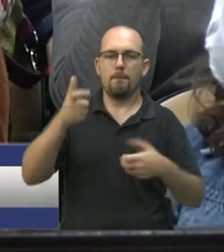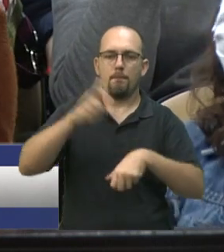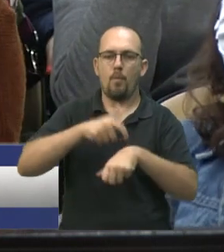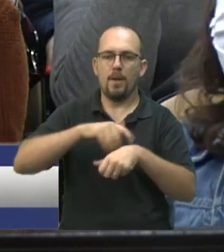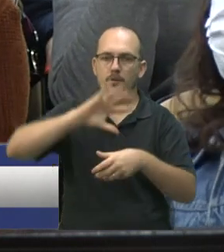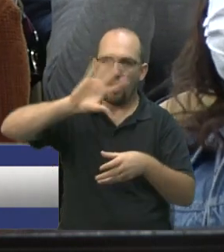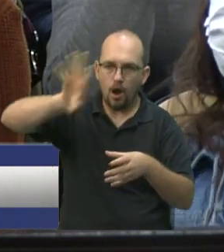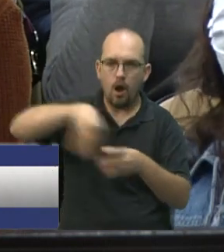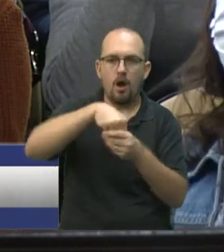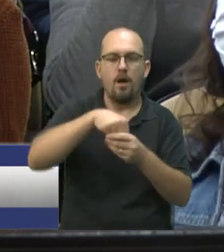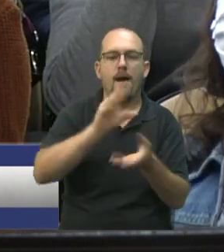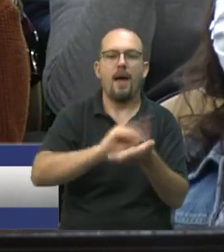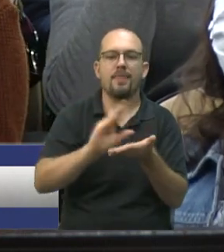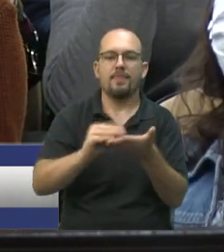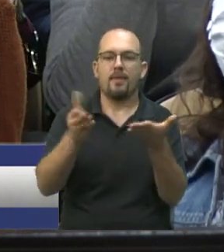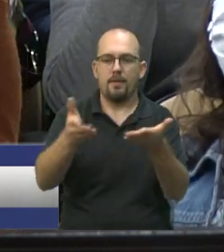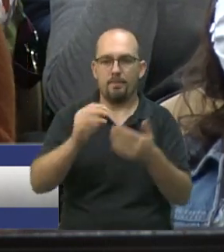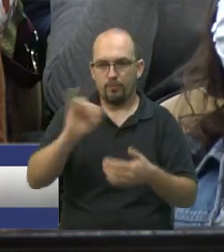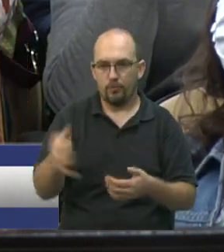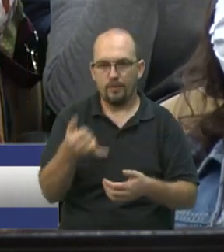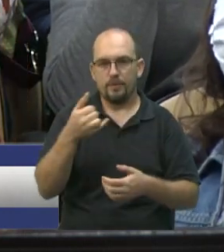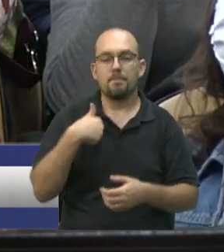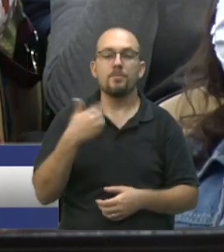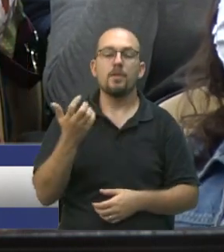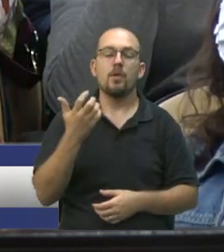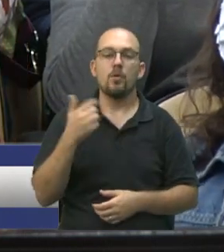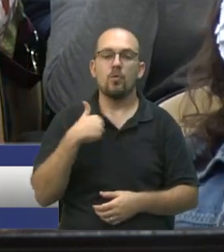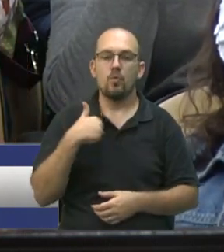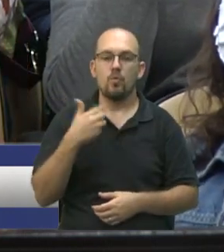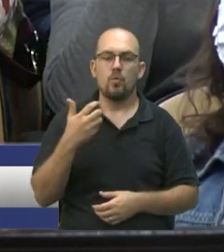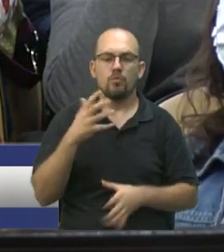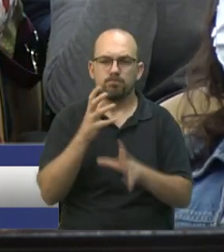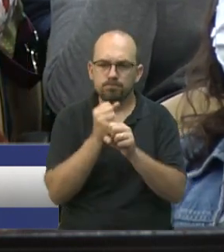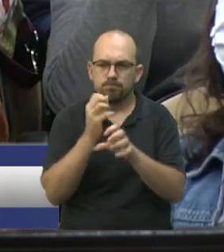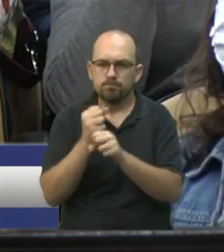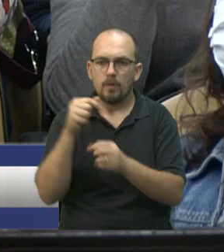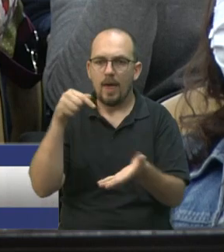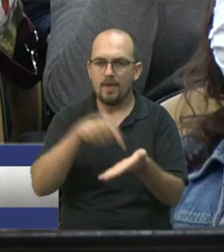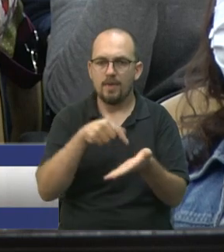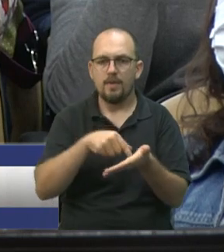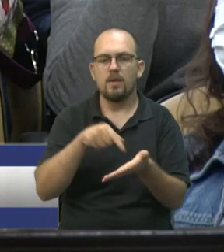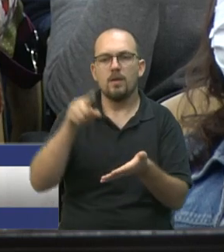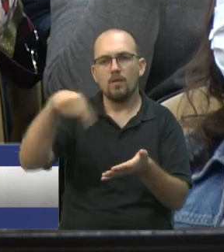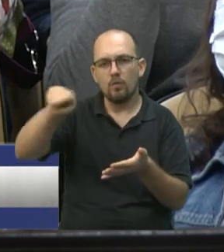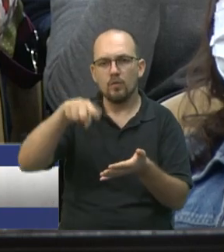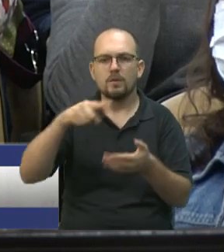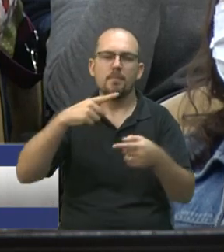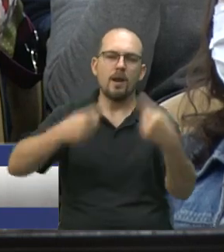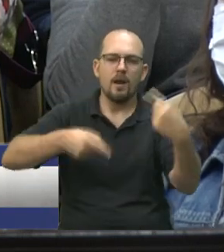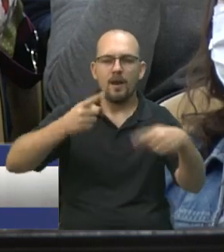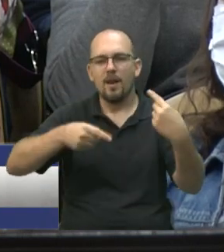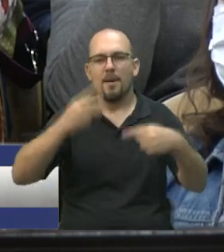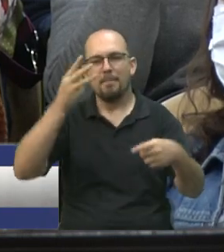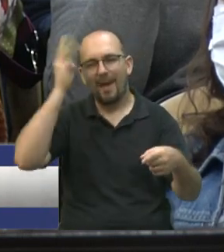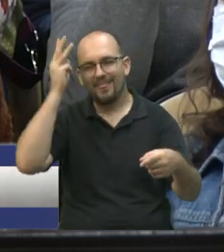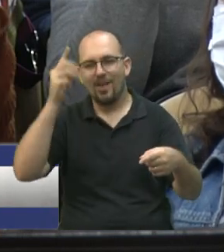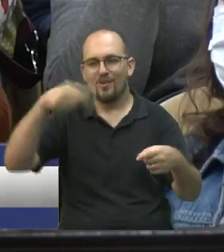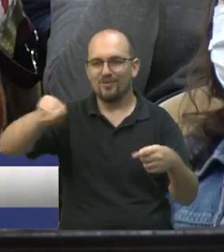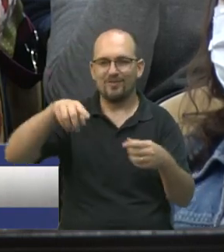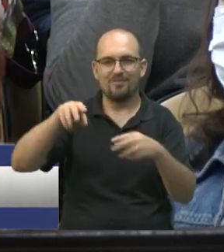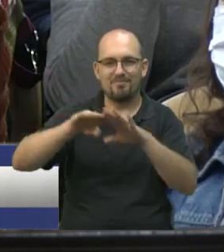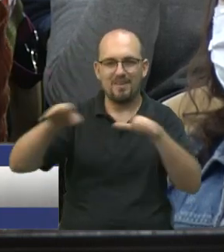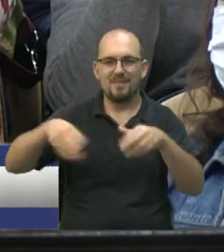ata para fazer isso. Eu calculei aqui, vocês ficaram aí num debate entre o Matheus e vocês, de